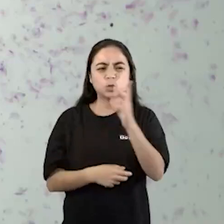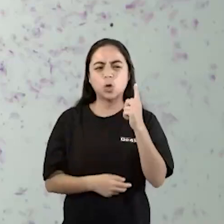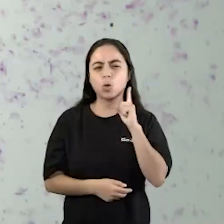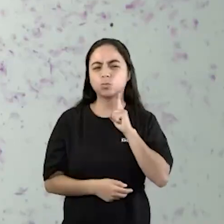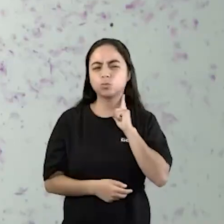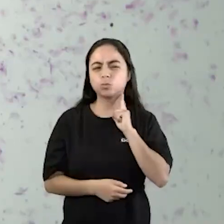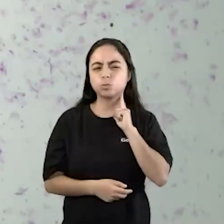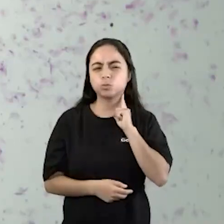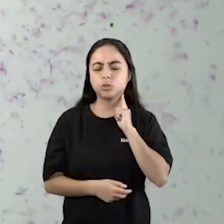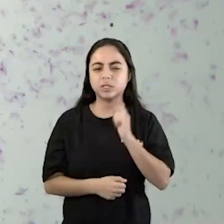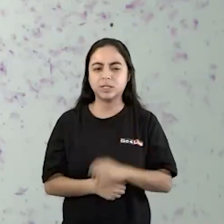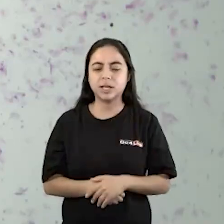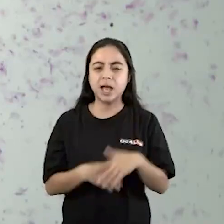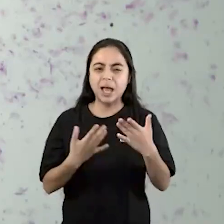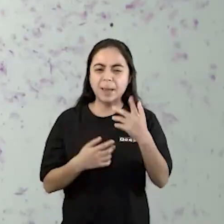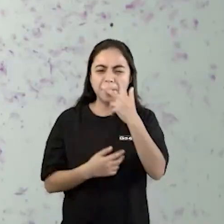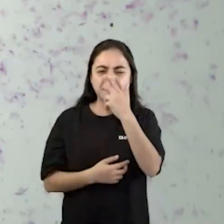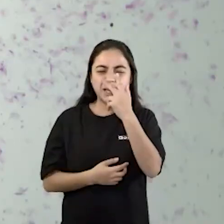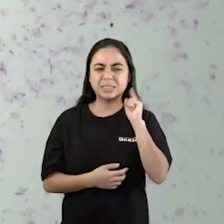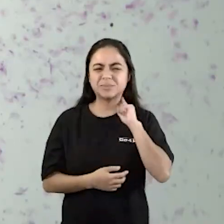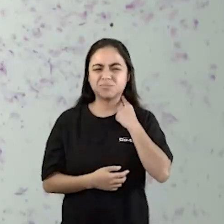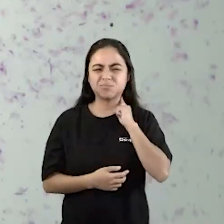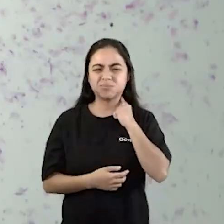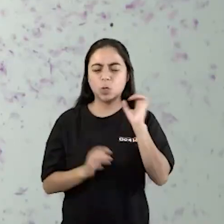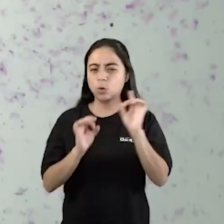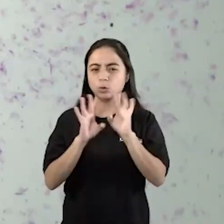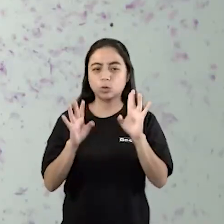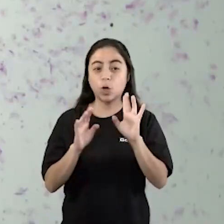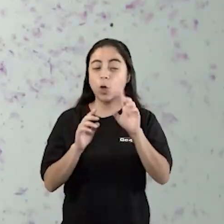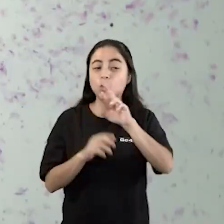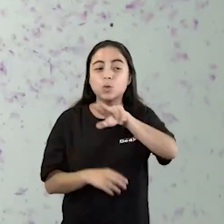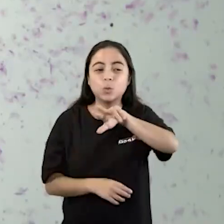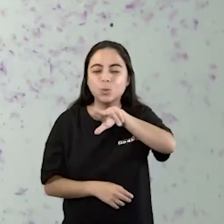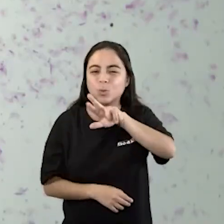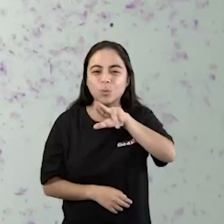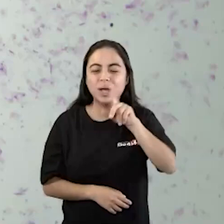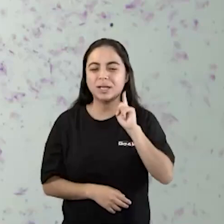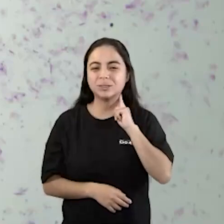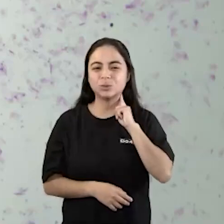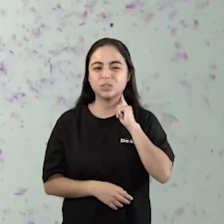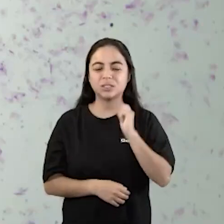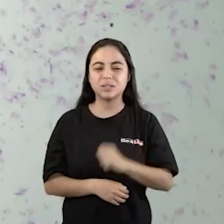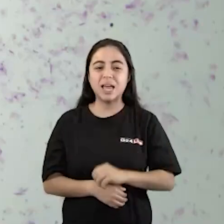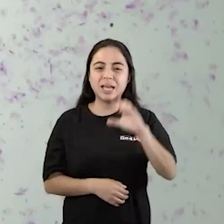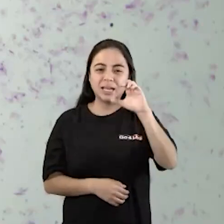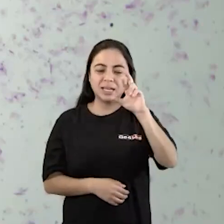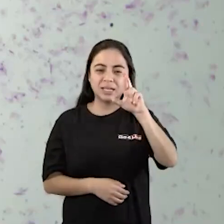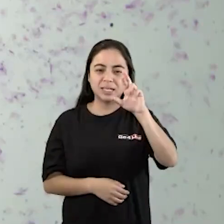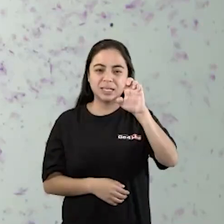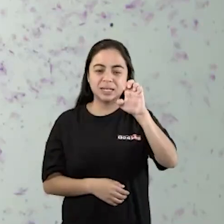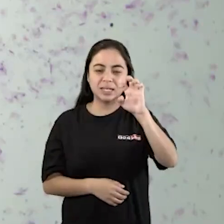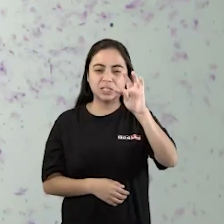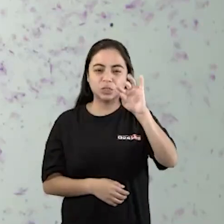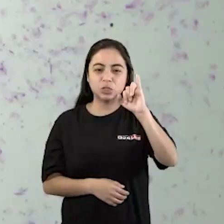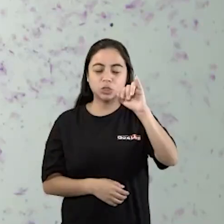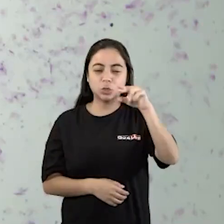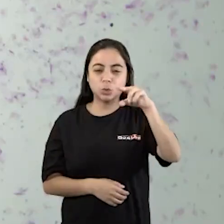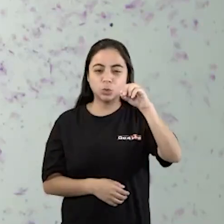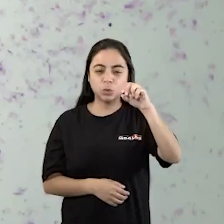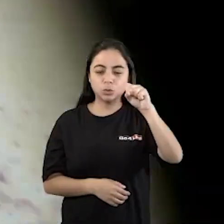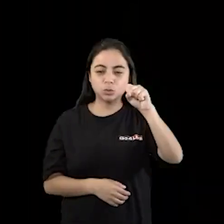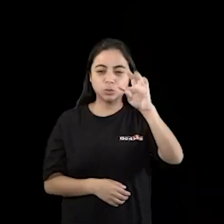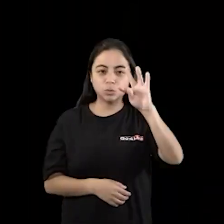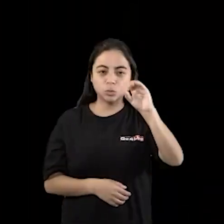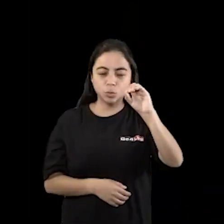essa fica a nossa impressão de sujeira, de fato. Isso não é sujeira, gente, isso é queratinócito, isso são corneócitos,